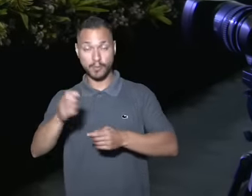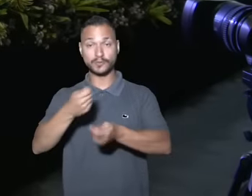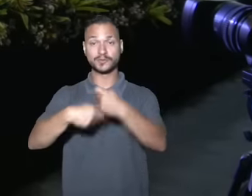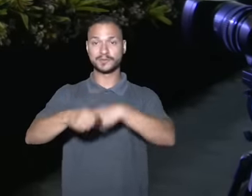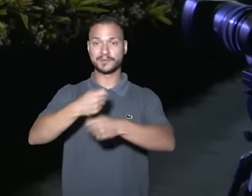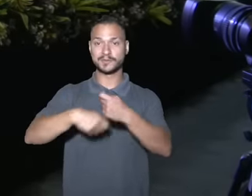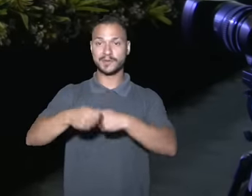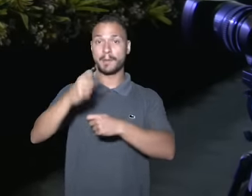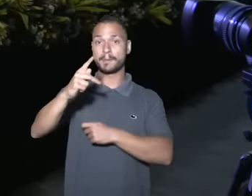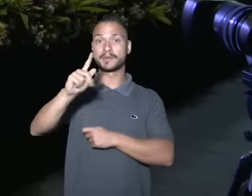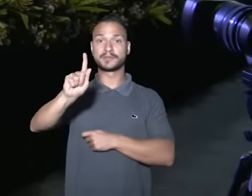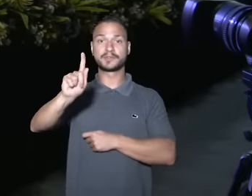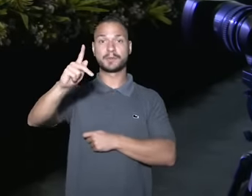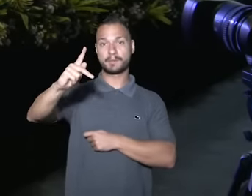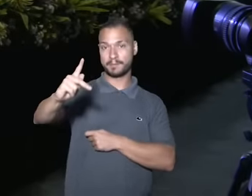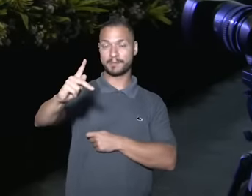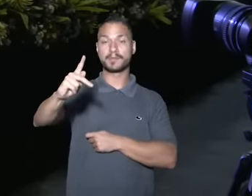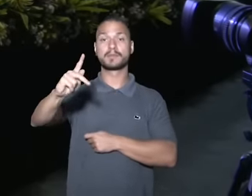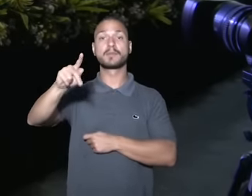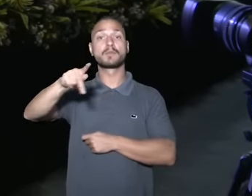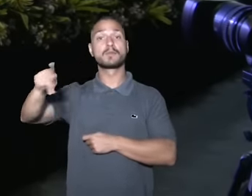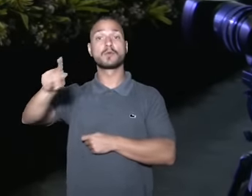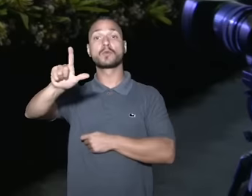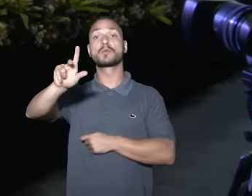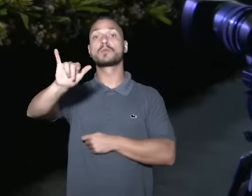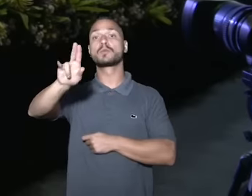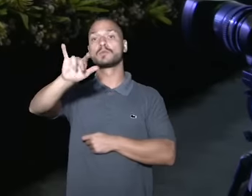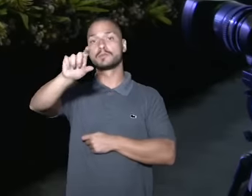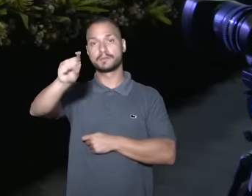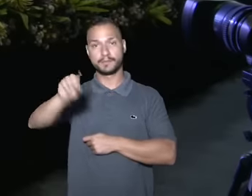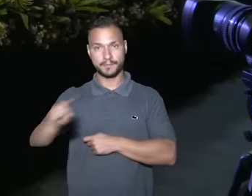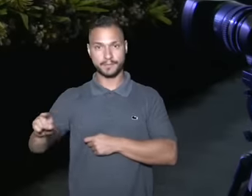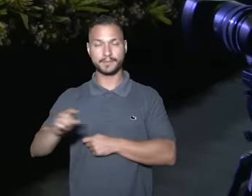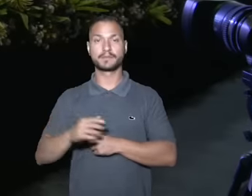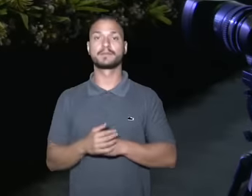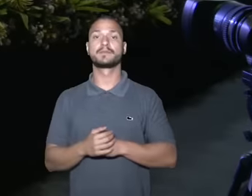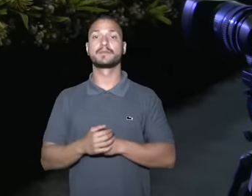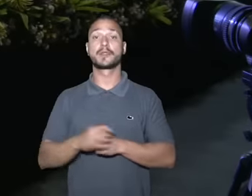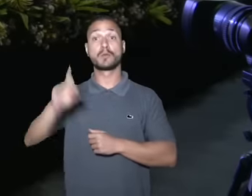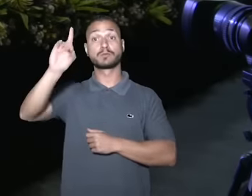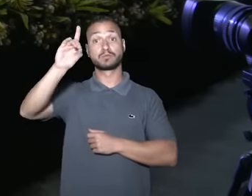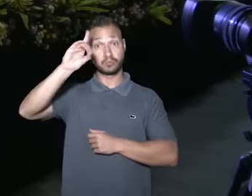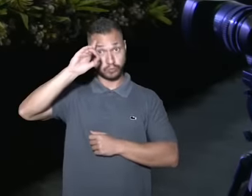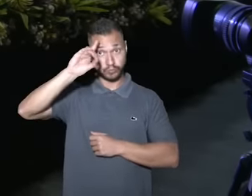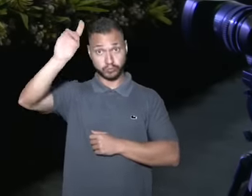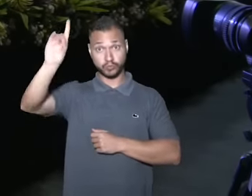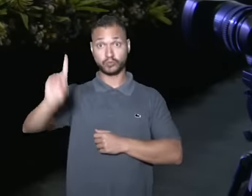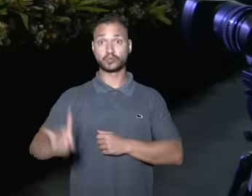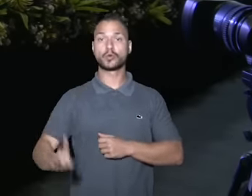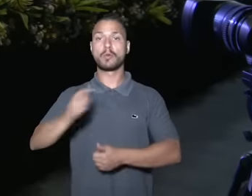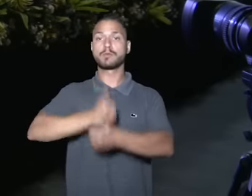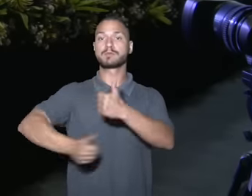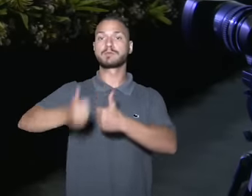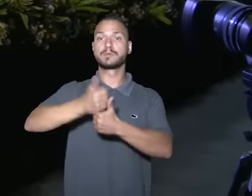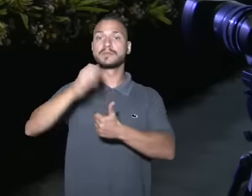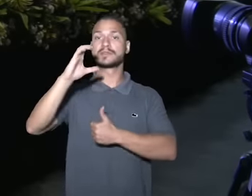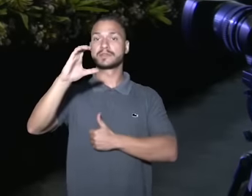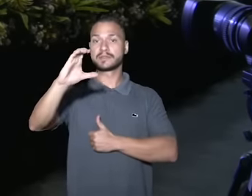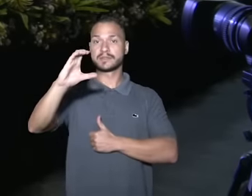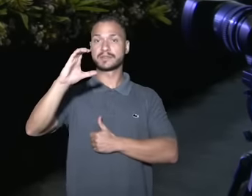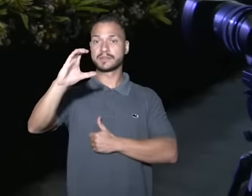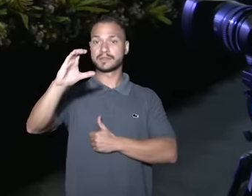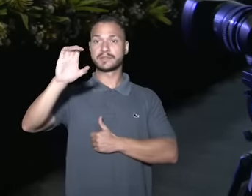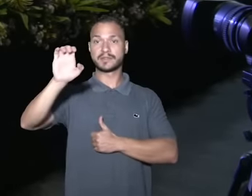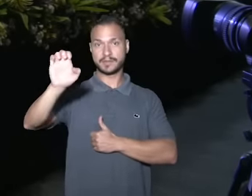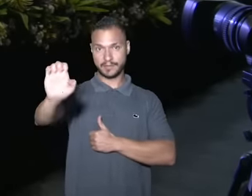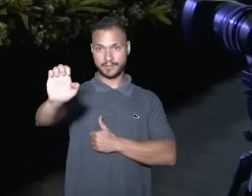pessoas, professor Luiz Antônio Abrantes. O diretor substituto do Centro de Ciências